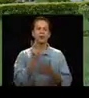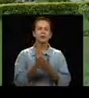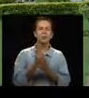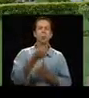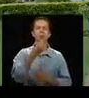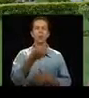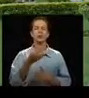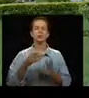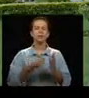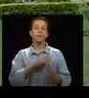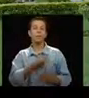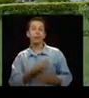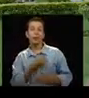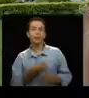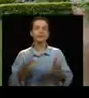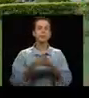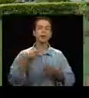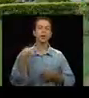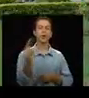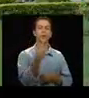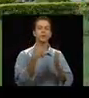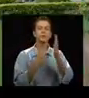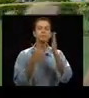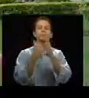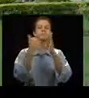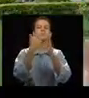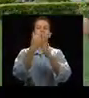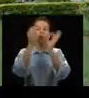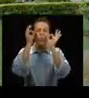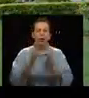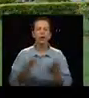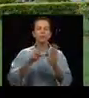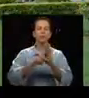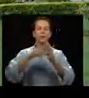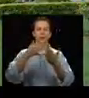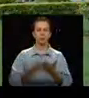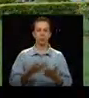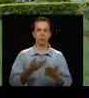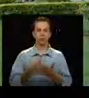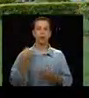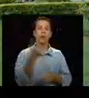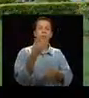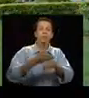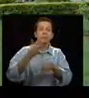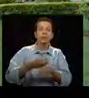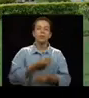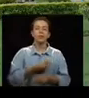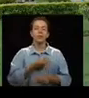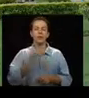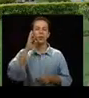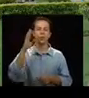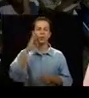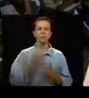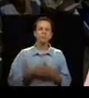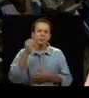nosso coração, como uma proposta de vida. E, assim, a proposta conosco, depois surgiu um espaço concreto para vivermos a prática